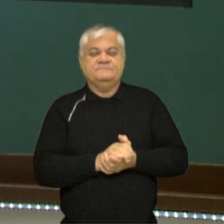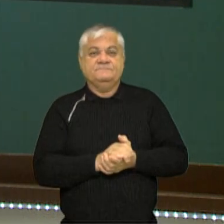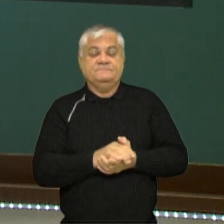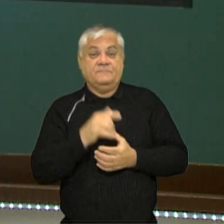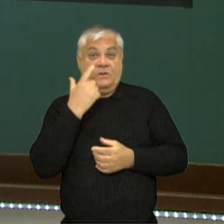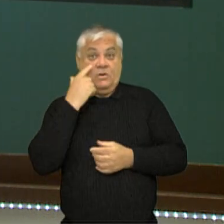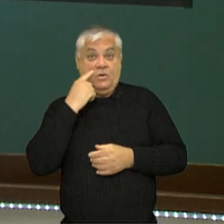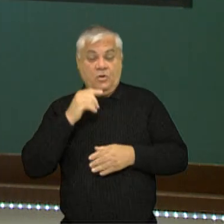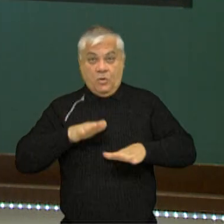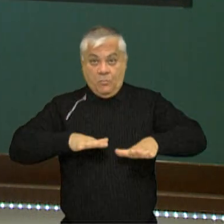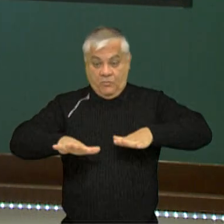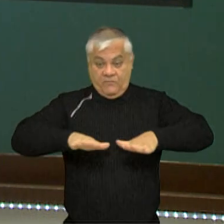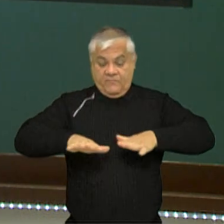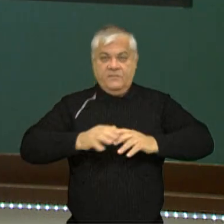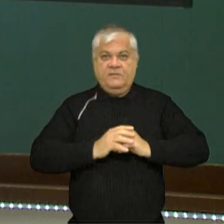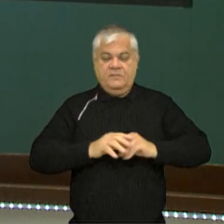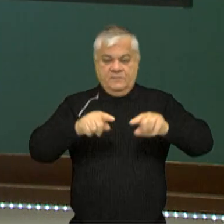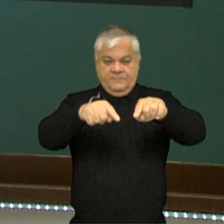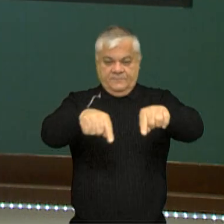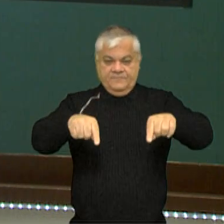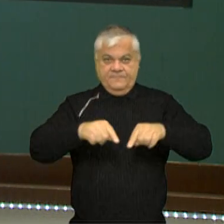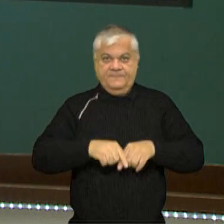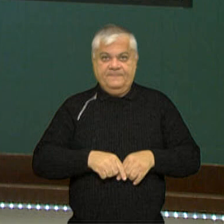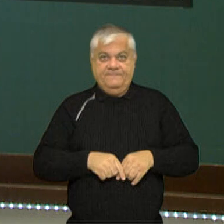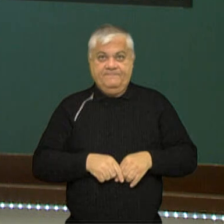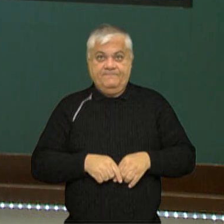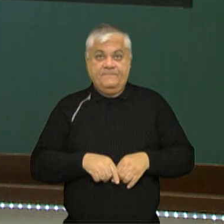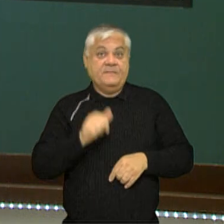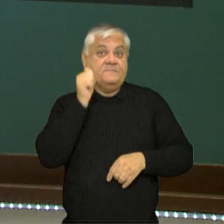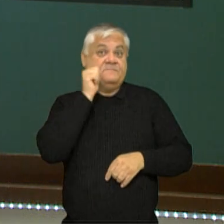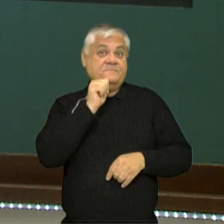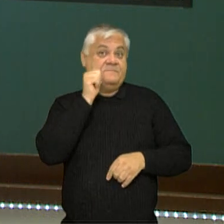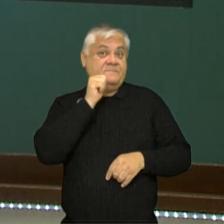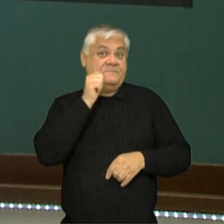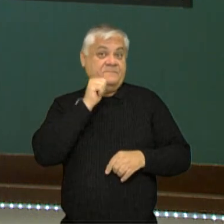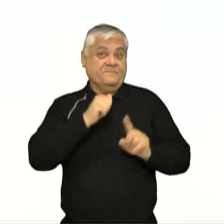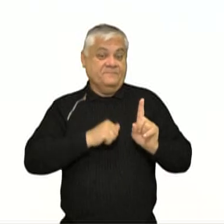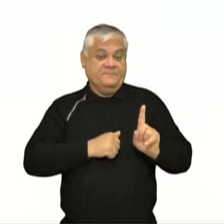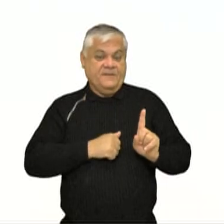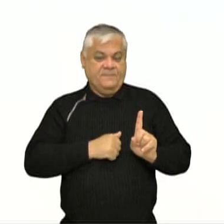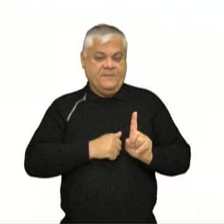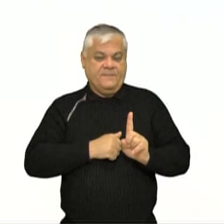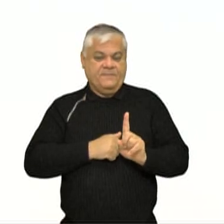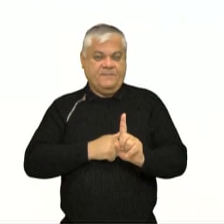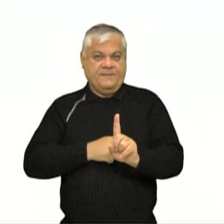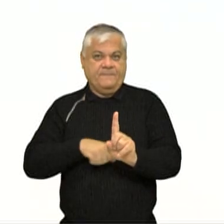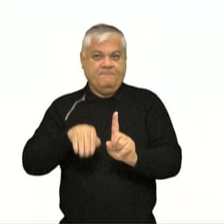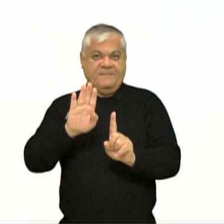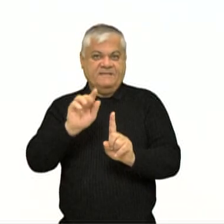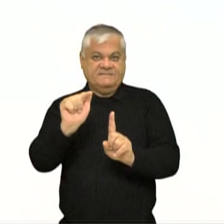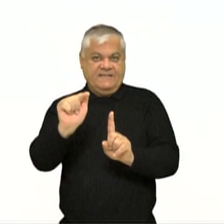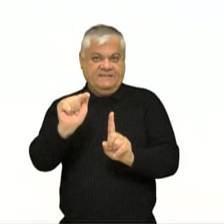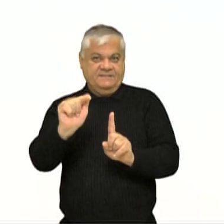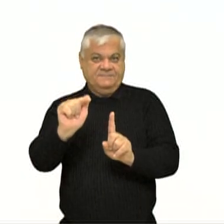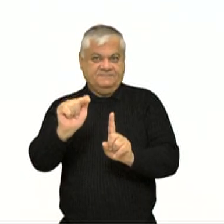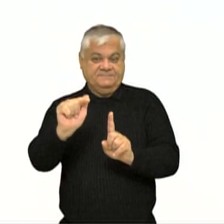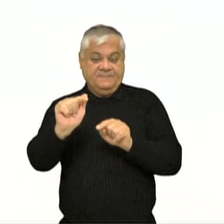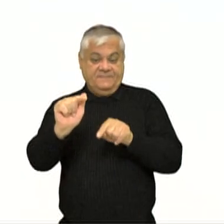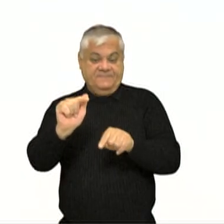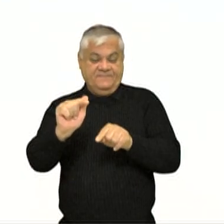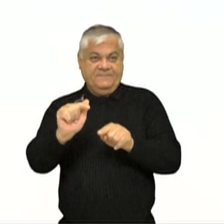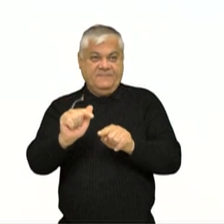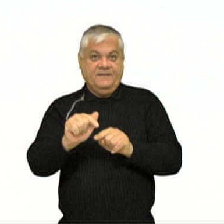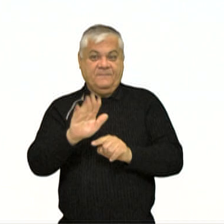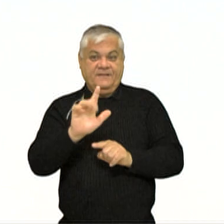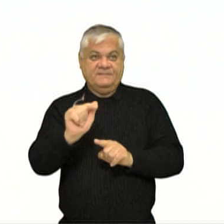Então, o movimento é o quê? Dama se deslocando para a casa B7 e nessa casa ela aplica